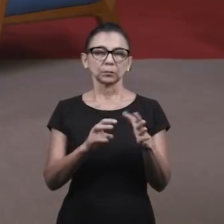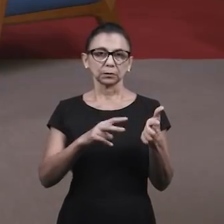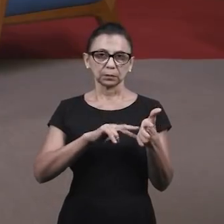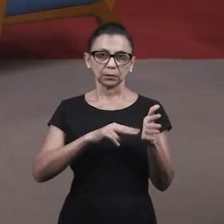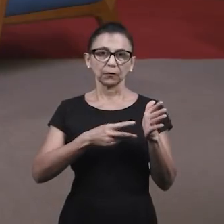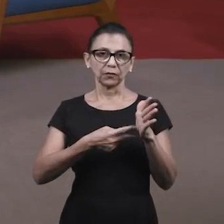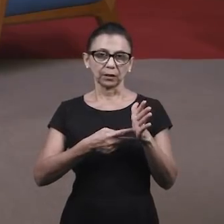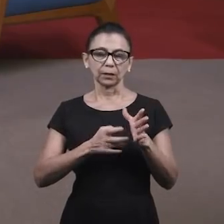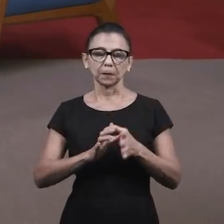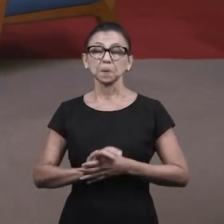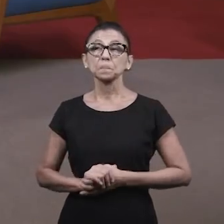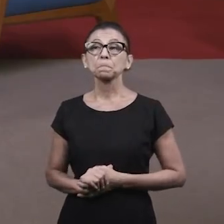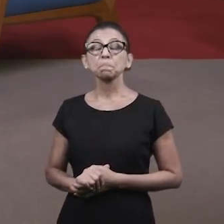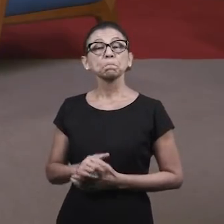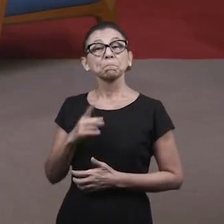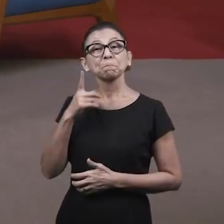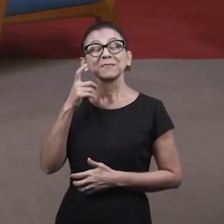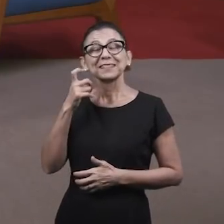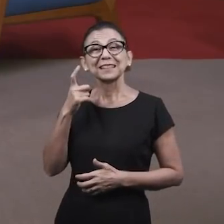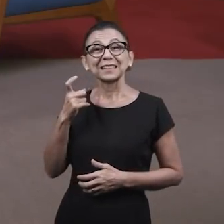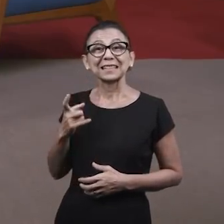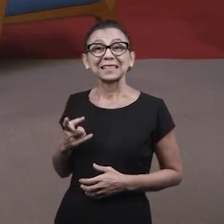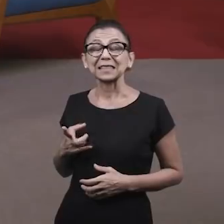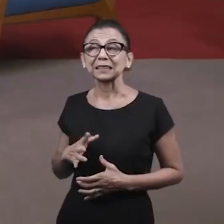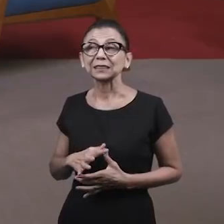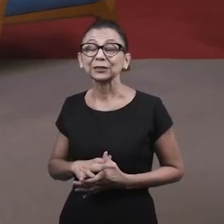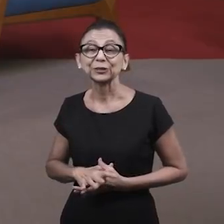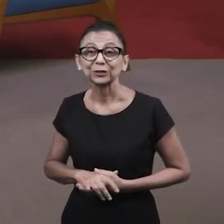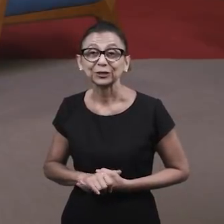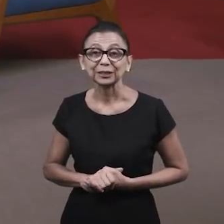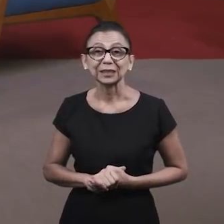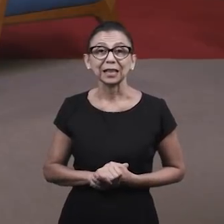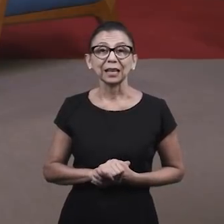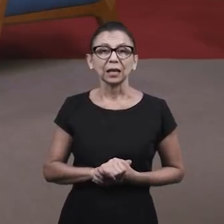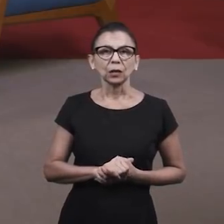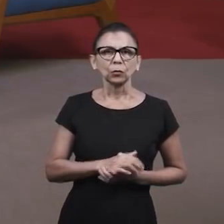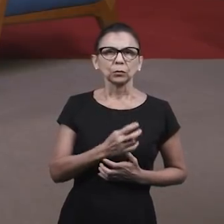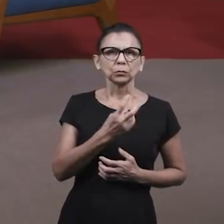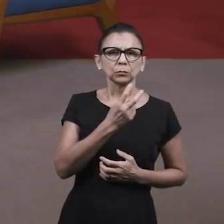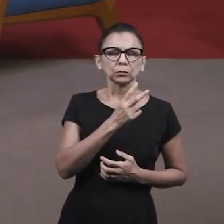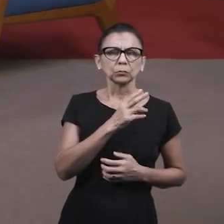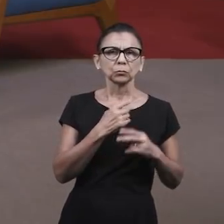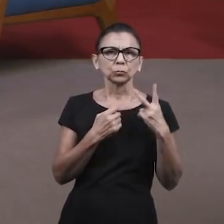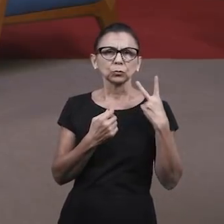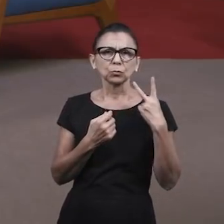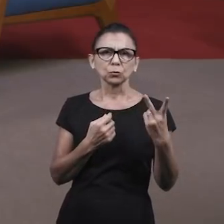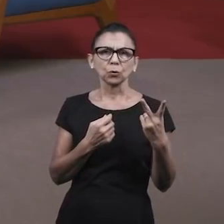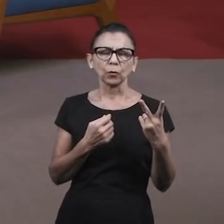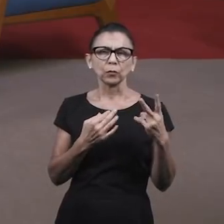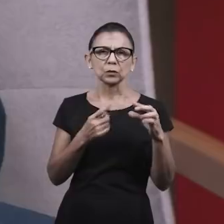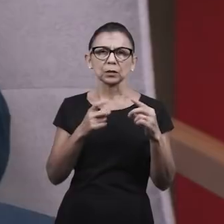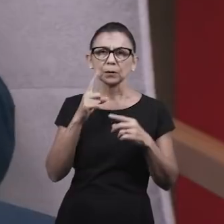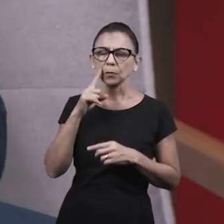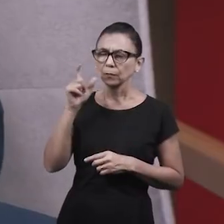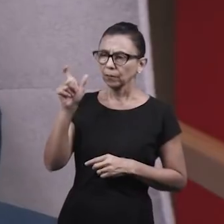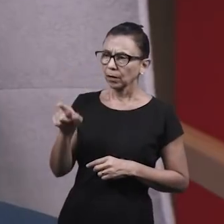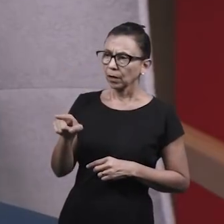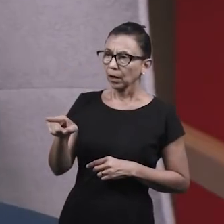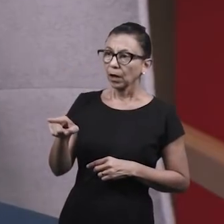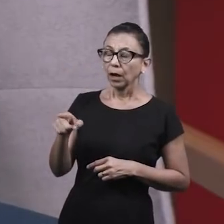nome. Então, é uma experiência pessoal. Salvação é uma experiência pessoal. Amém. O homem precisa ter uma experiência pessoal,